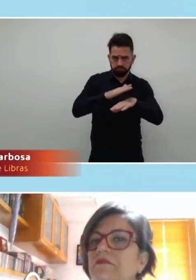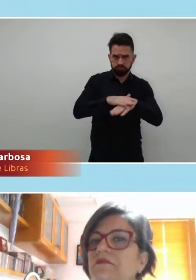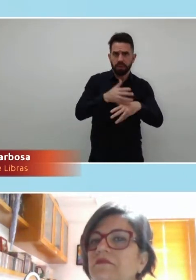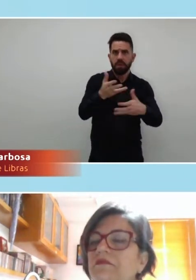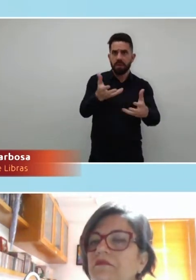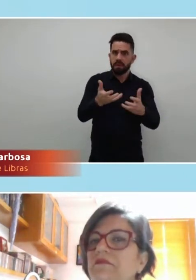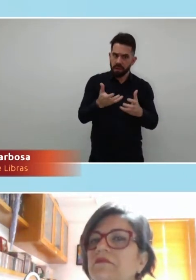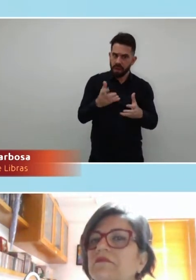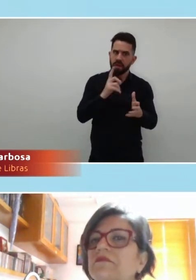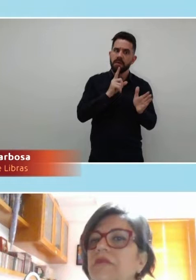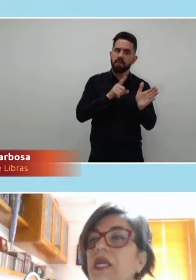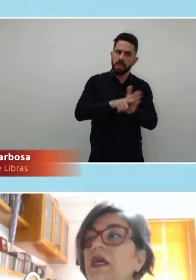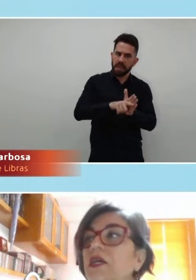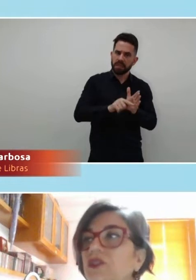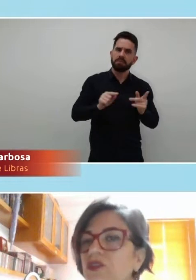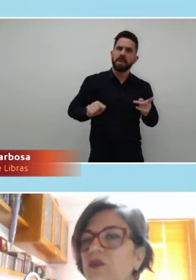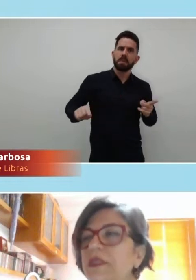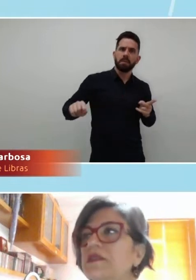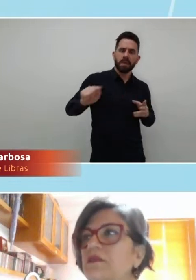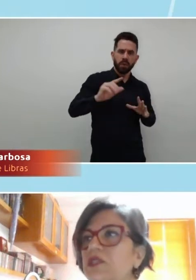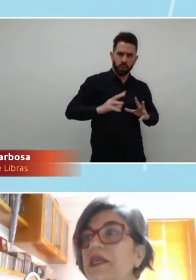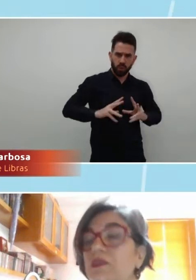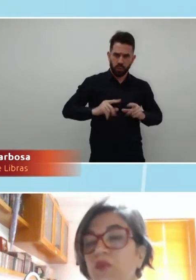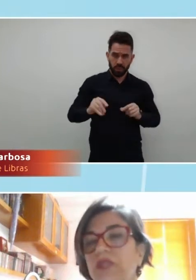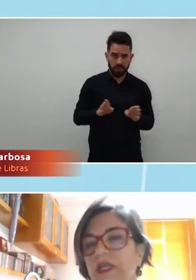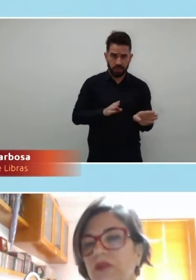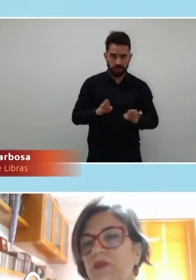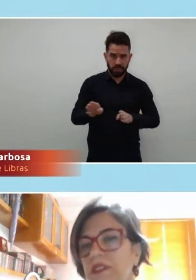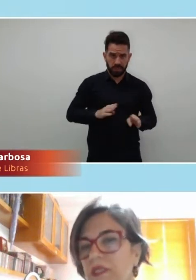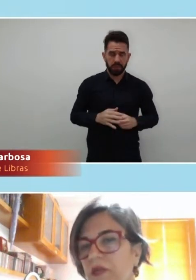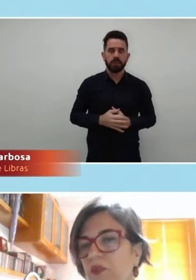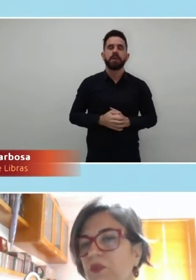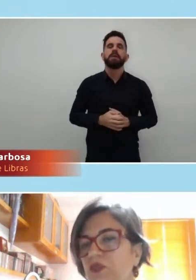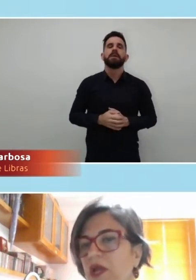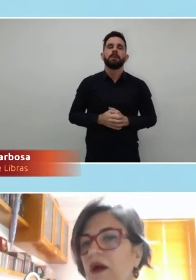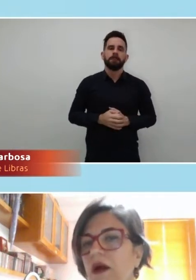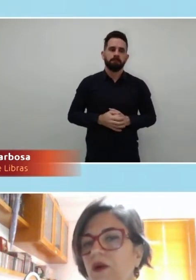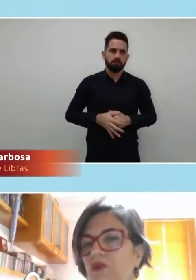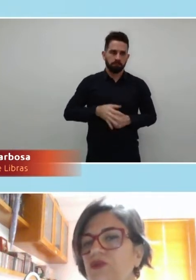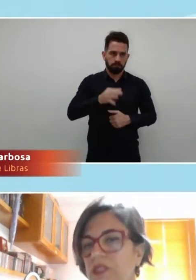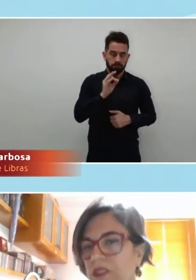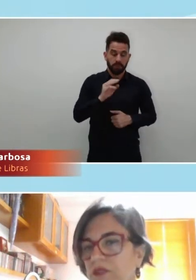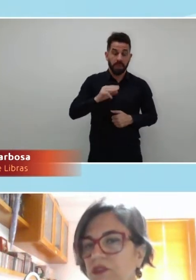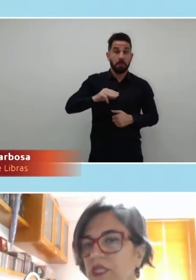acessibilidade nesses espaços? Nós começamos a responder o Ministério Público já há